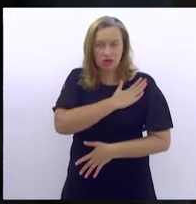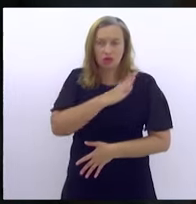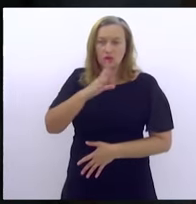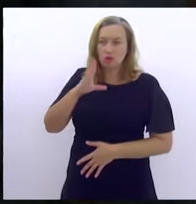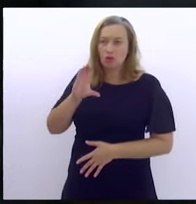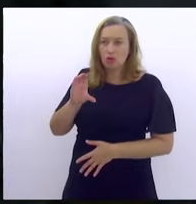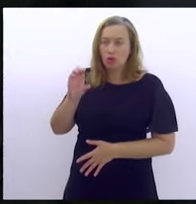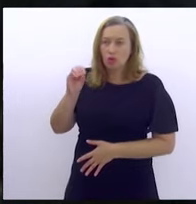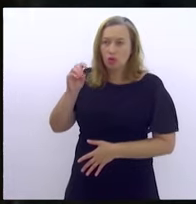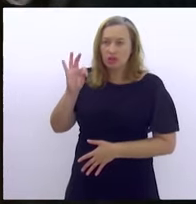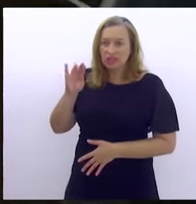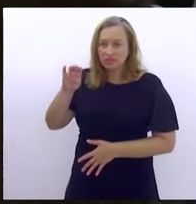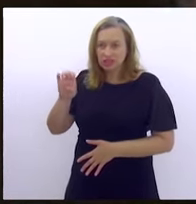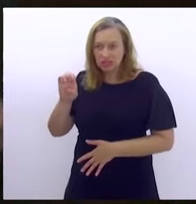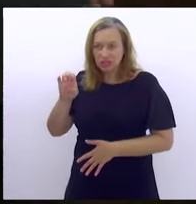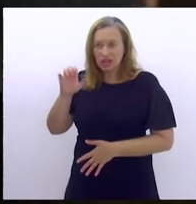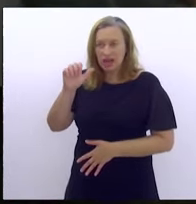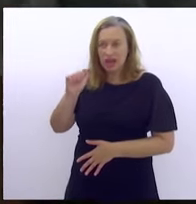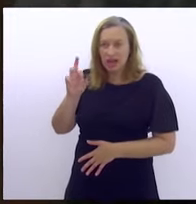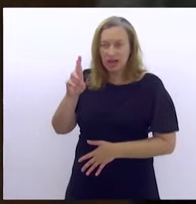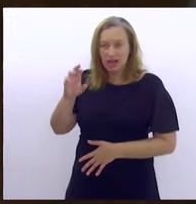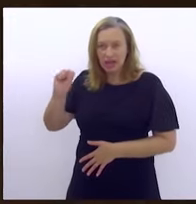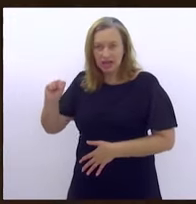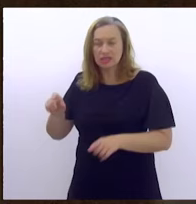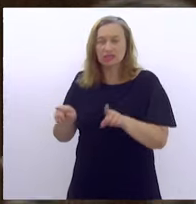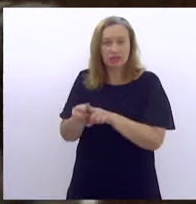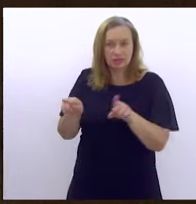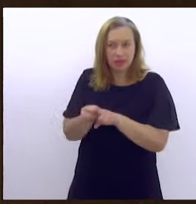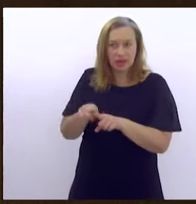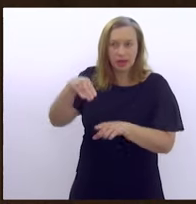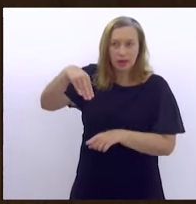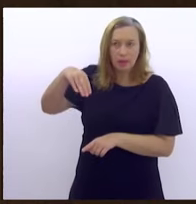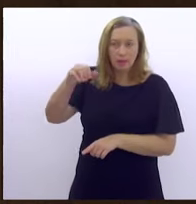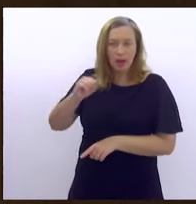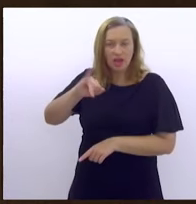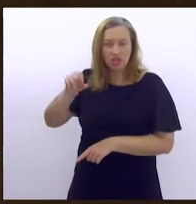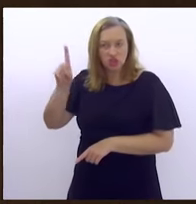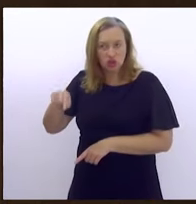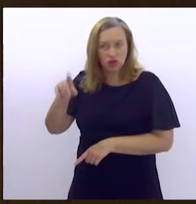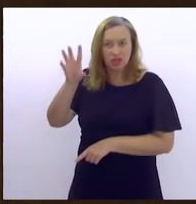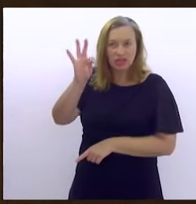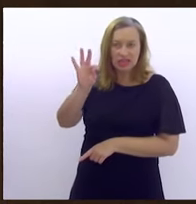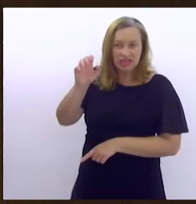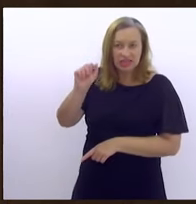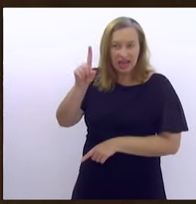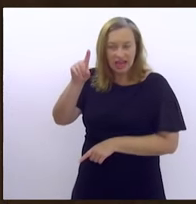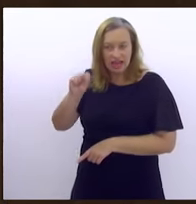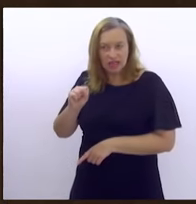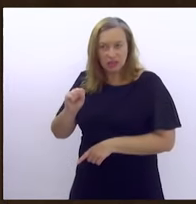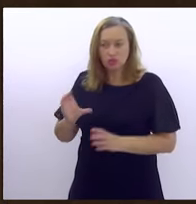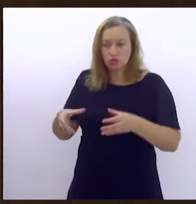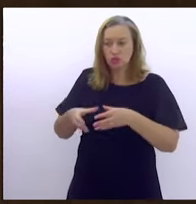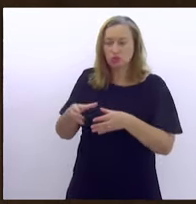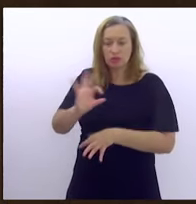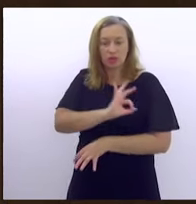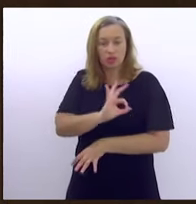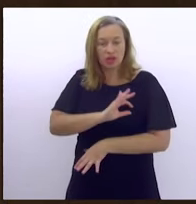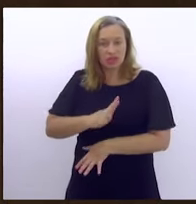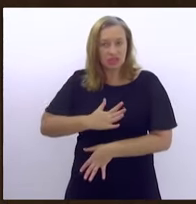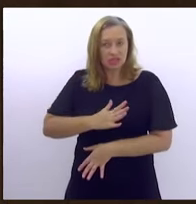Aredes e o subcomandante Major Tades, e com a nossa brilhante equipe da Polícia Civil da